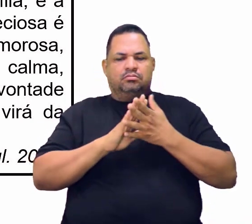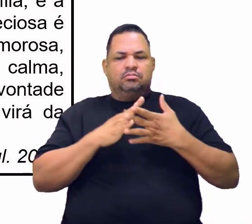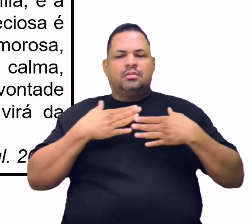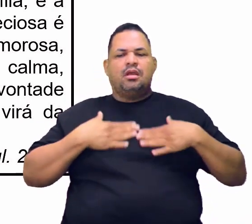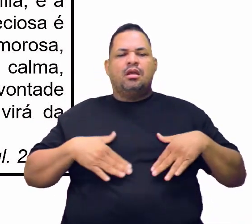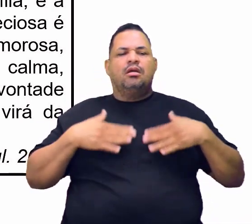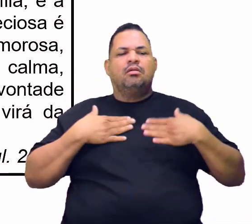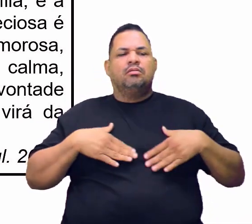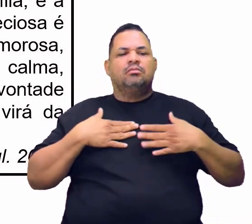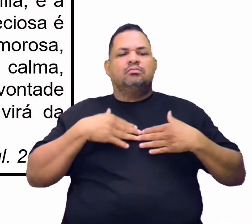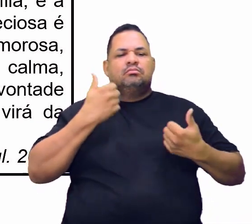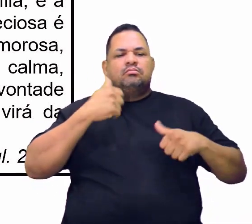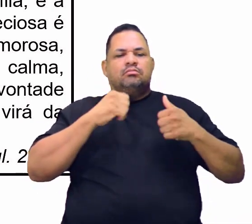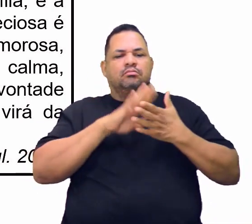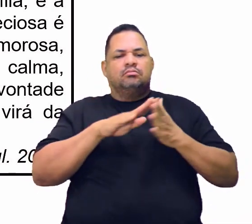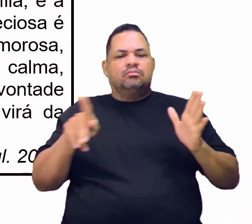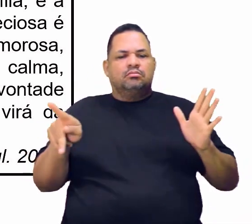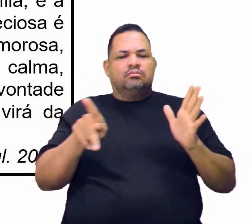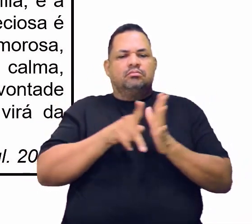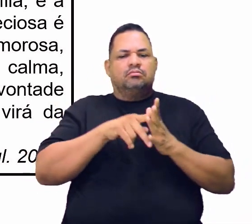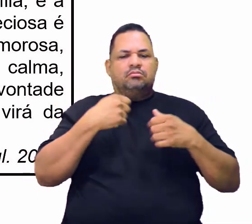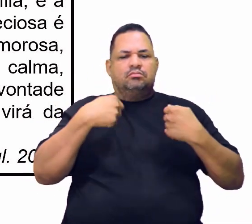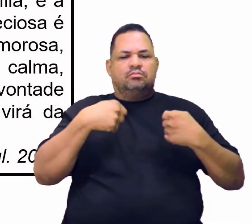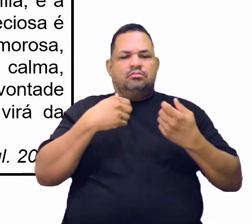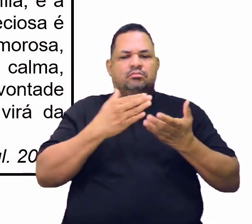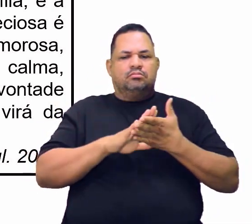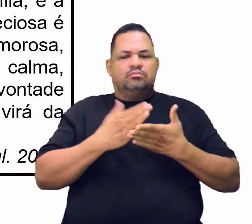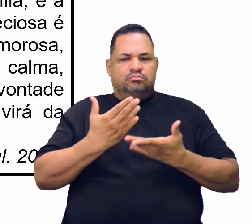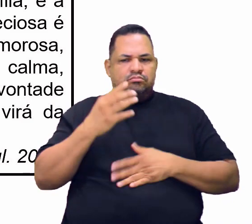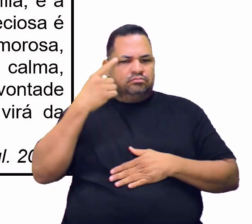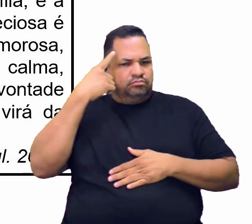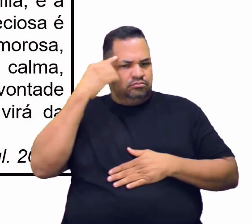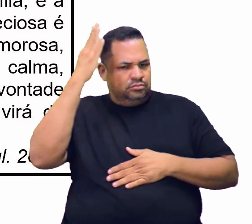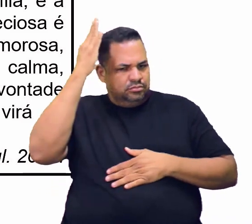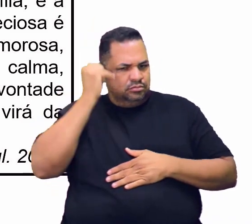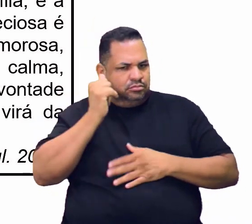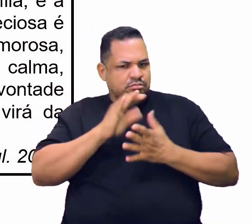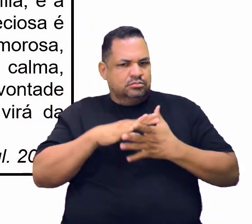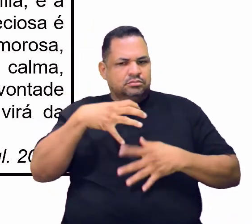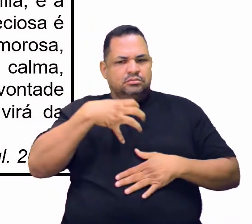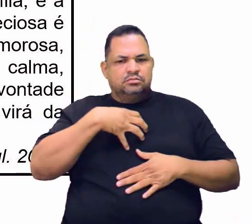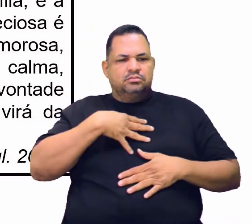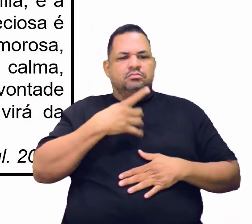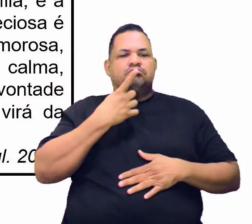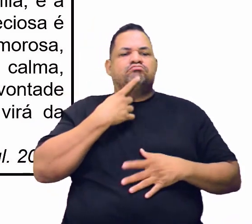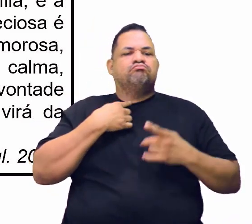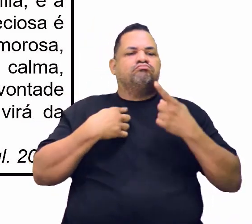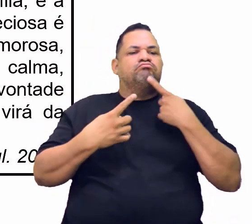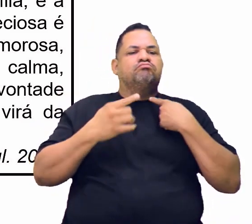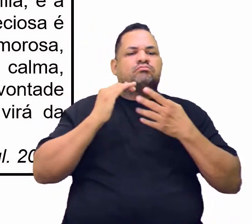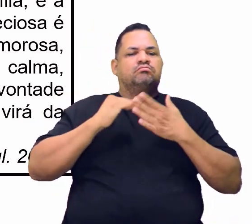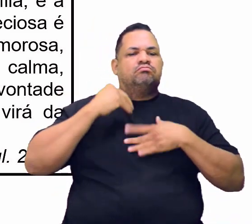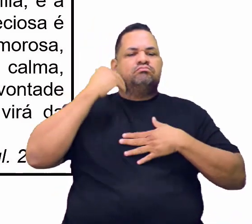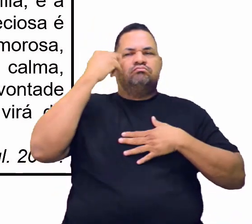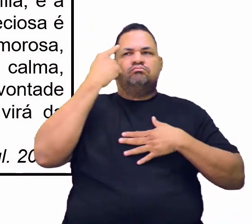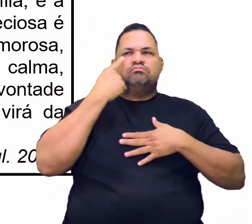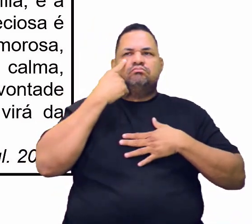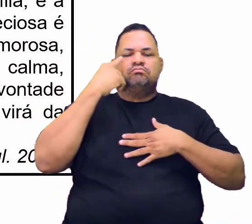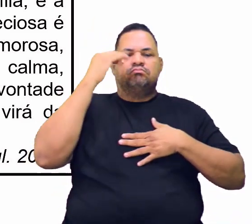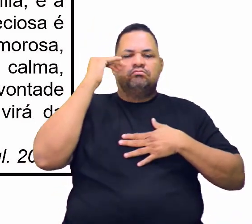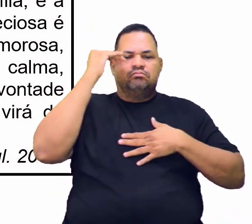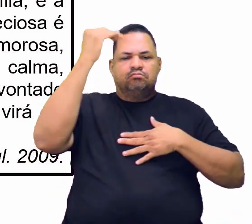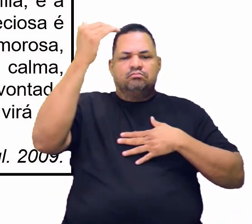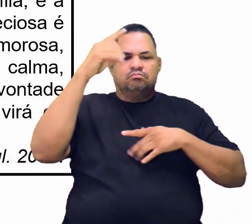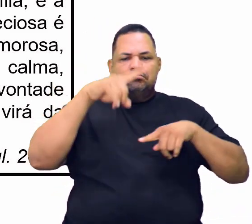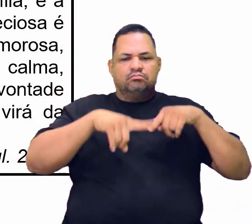ter calma, avaliando as próprias carências de modo maduro. Sentirá vontade de olhar além das